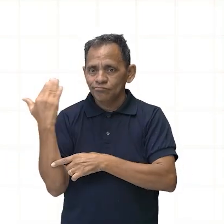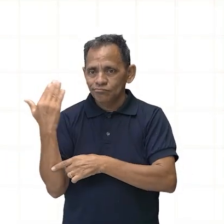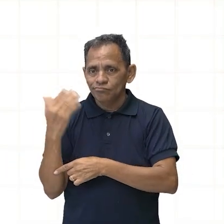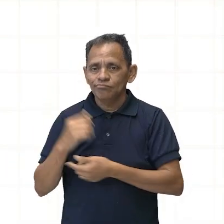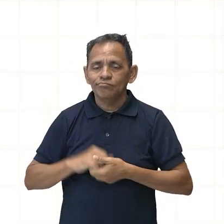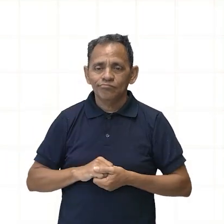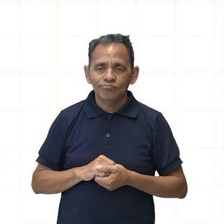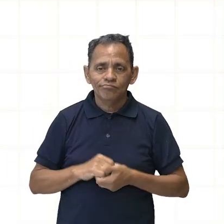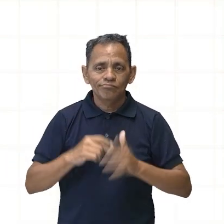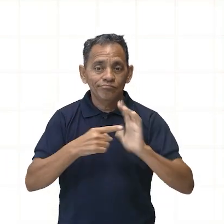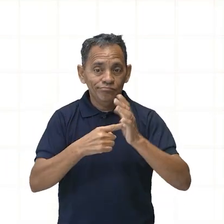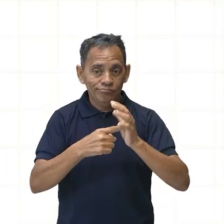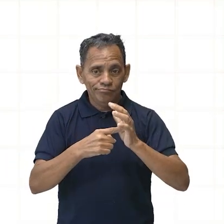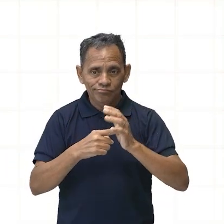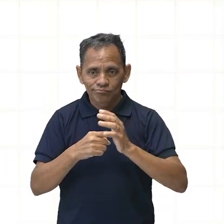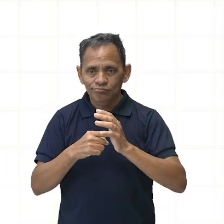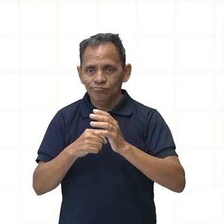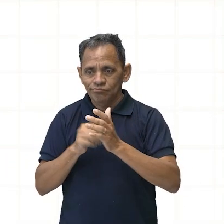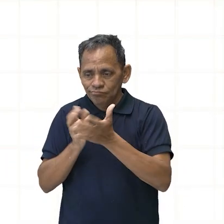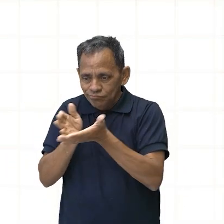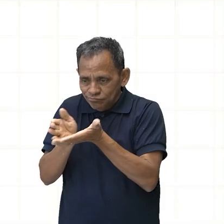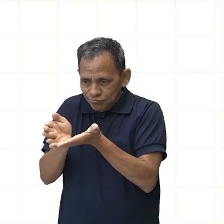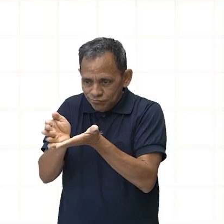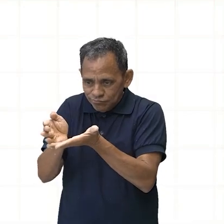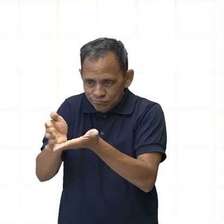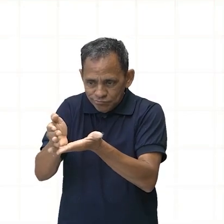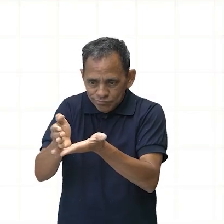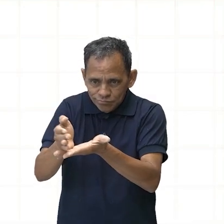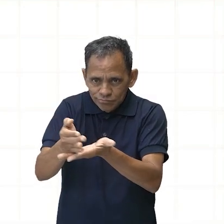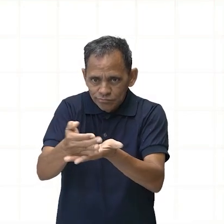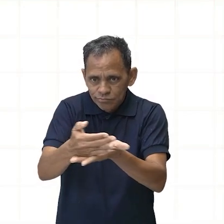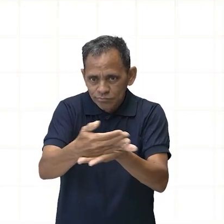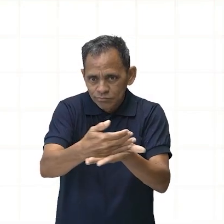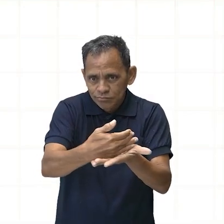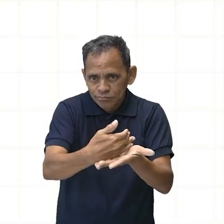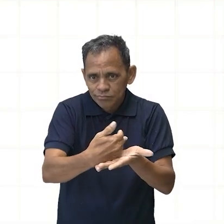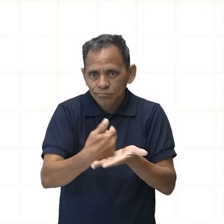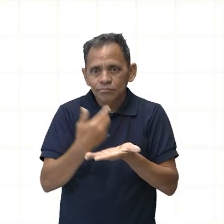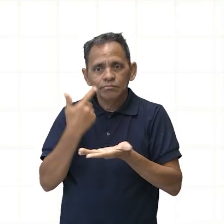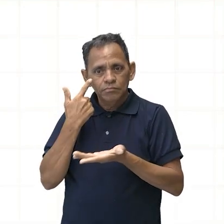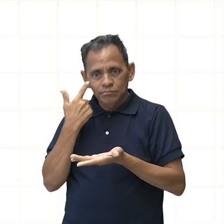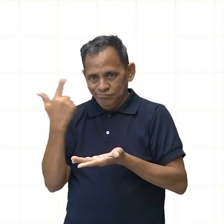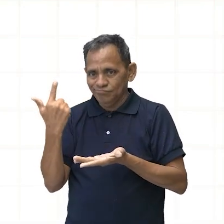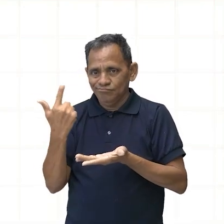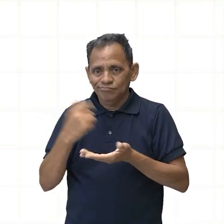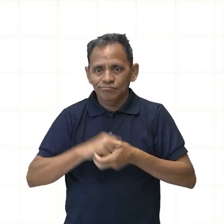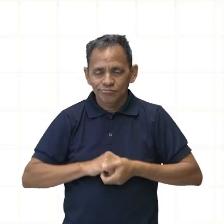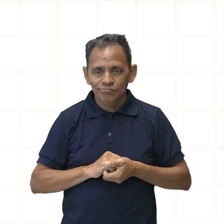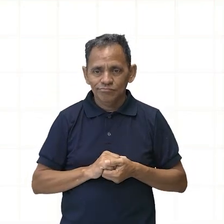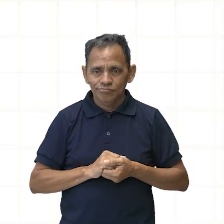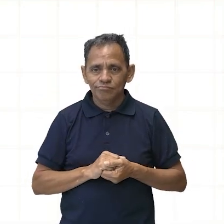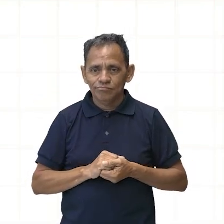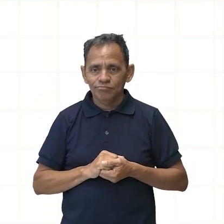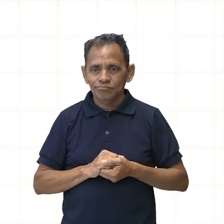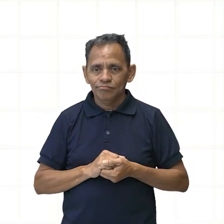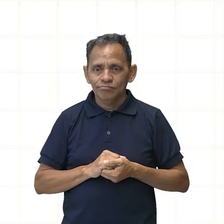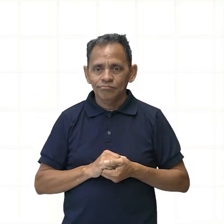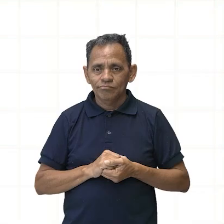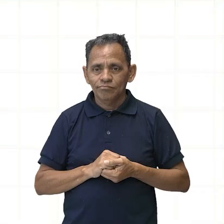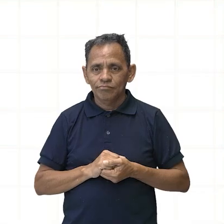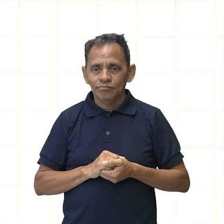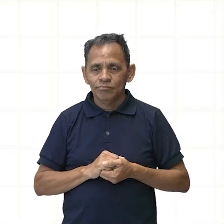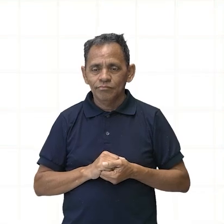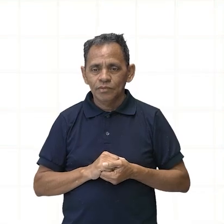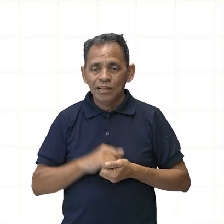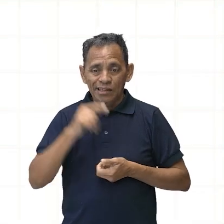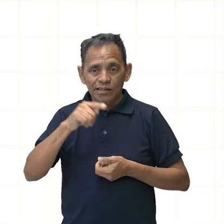fazendo a colheita aqui, né? O trabalho de quantos homens essa máquina não está ocupando, né? De 10, 15, 20 homens. Então,